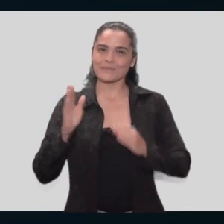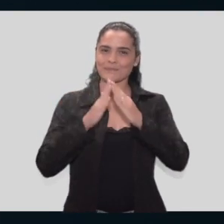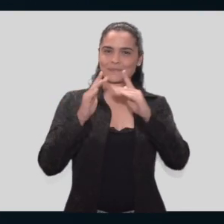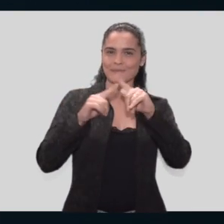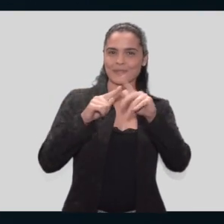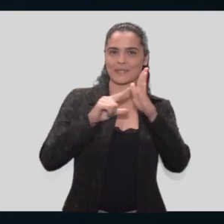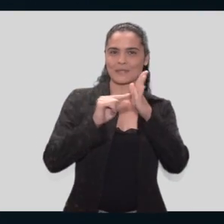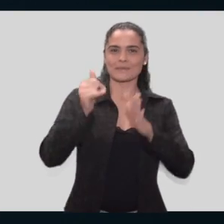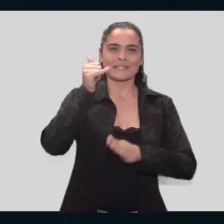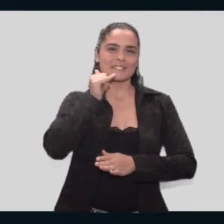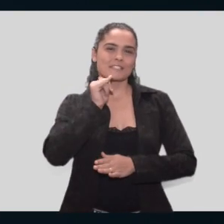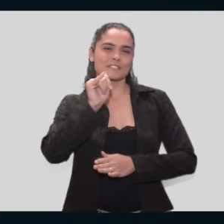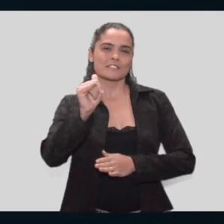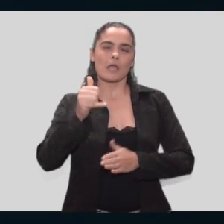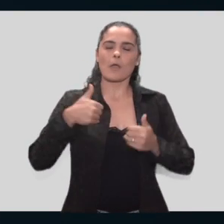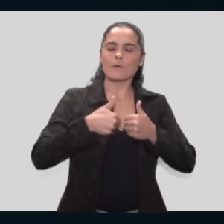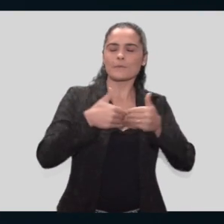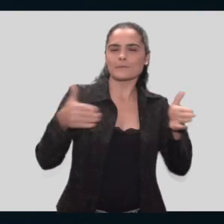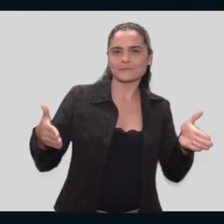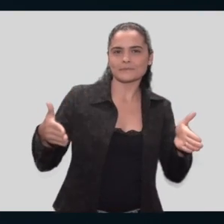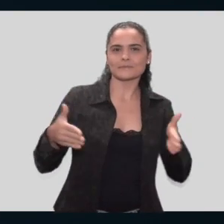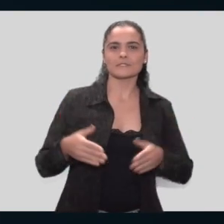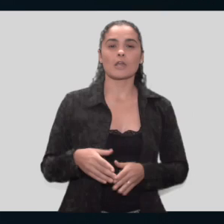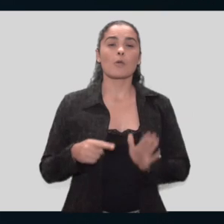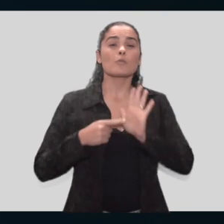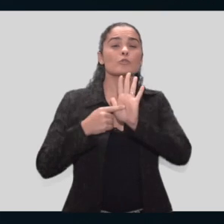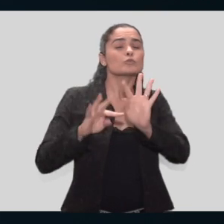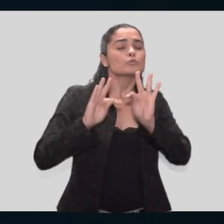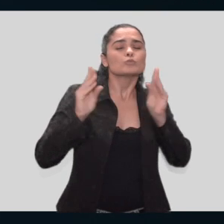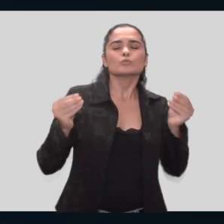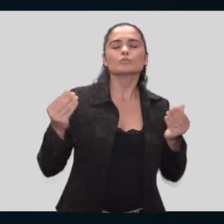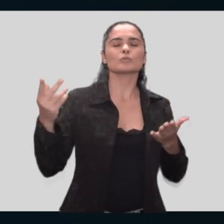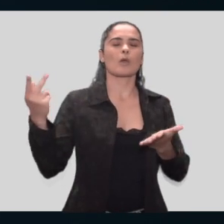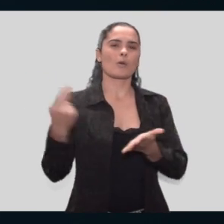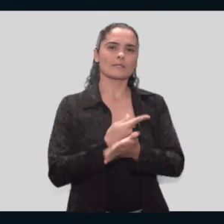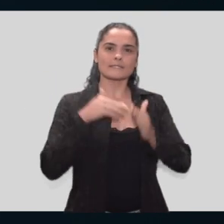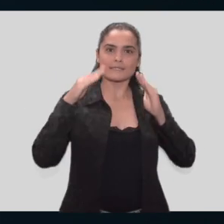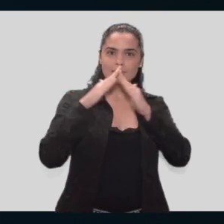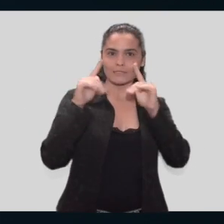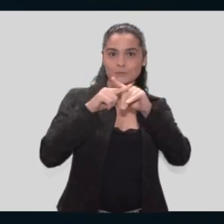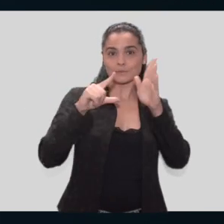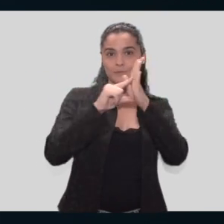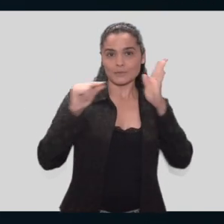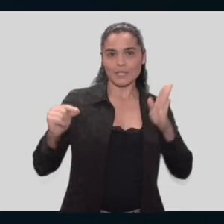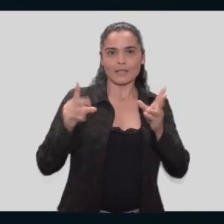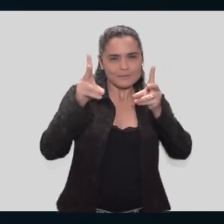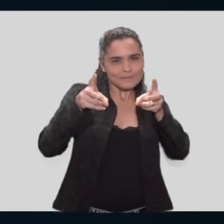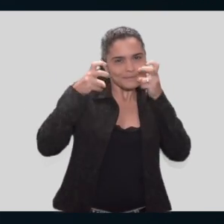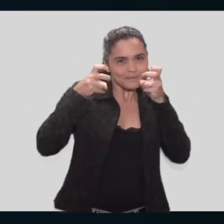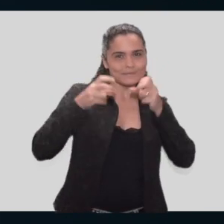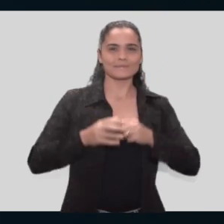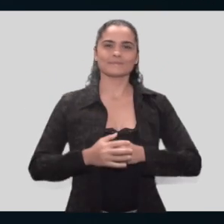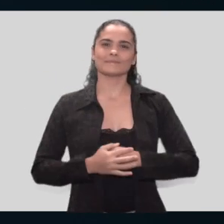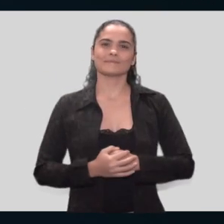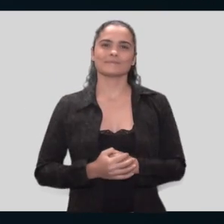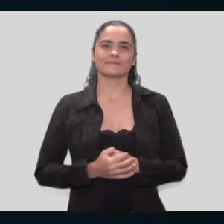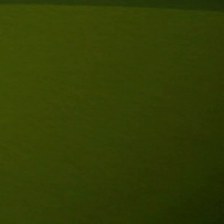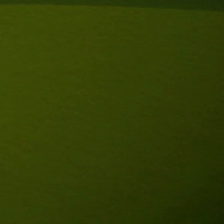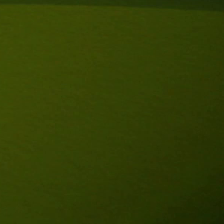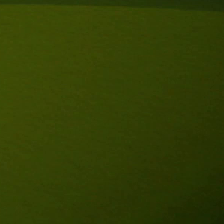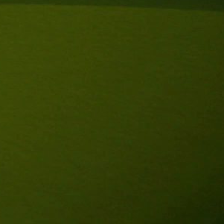Olá! O IBMR Notícias desta semana está no ar, trazendo a você tudo o que tem acontecido aqui em nossa igreja. Fique